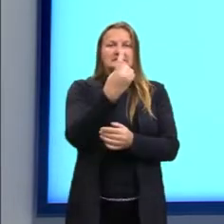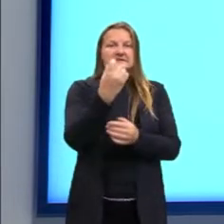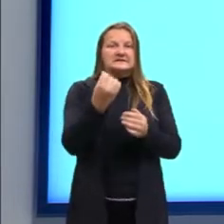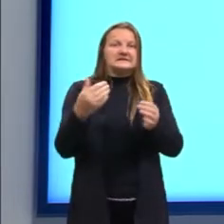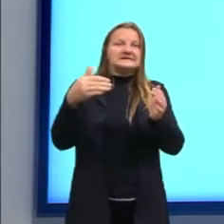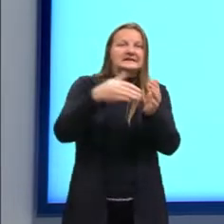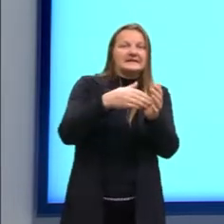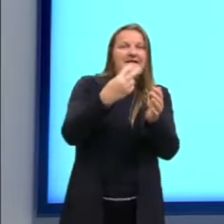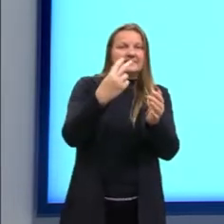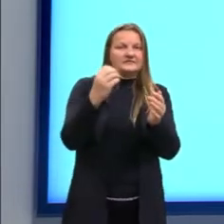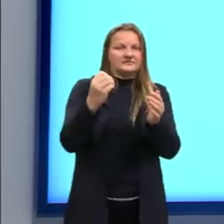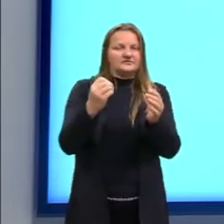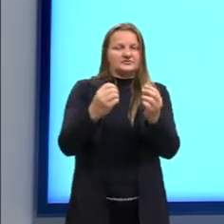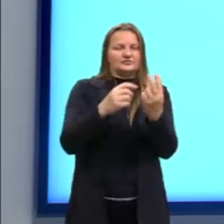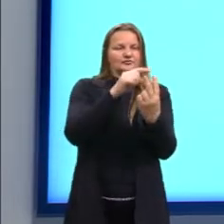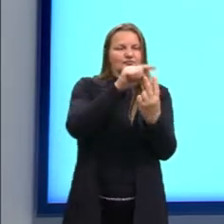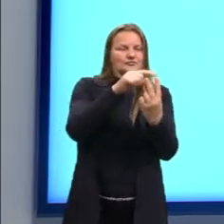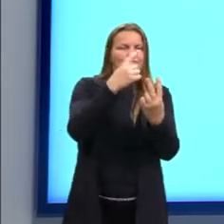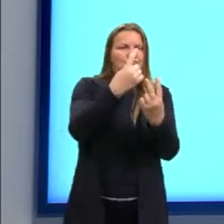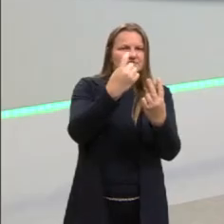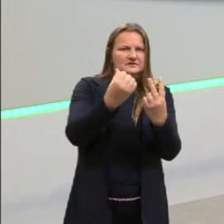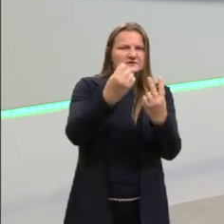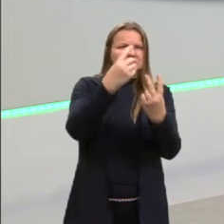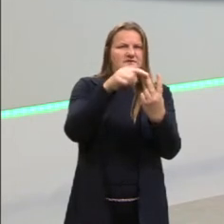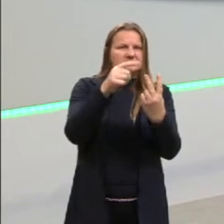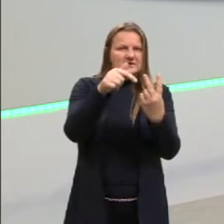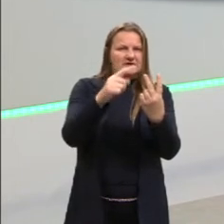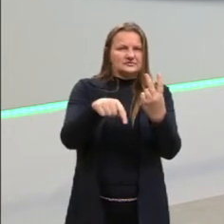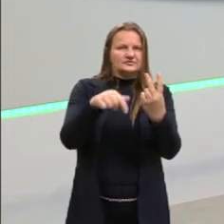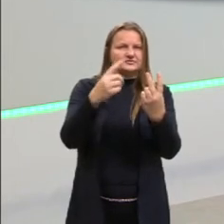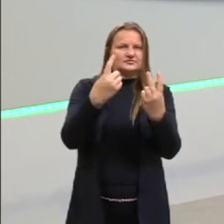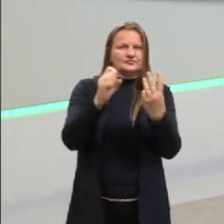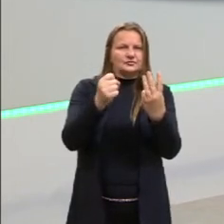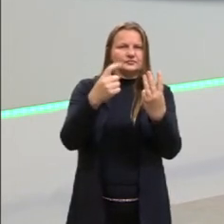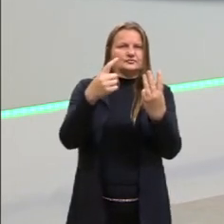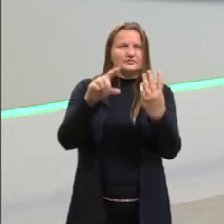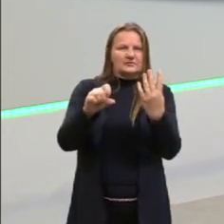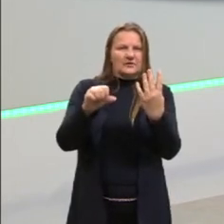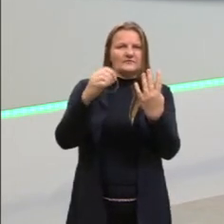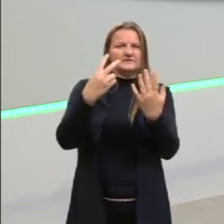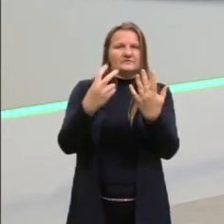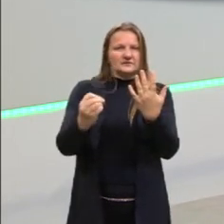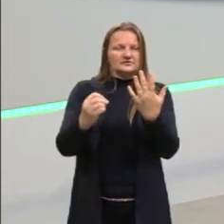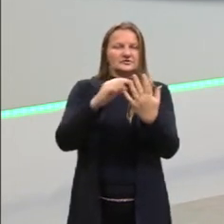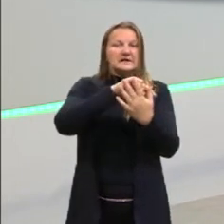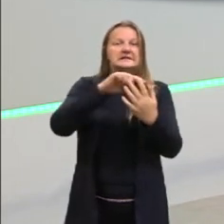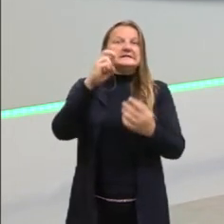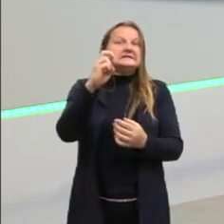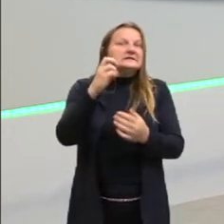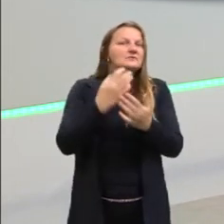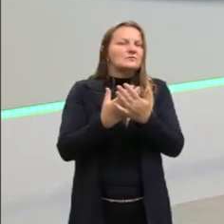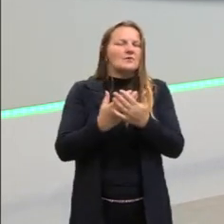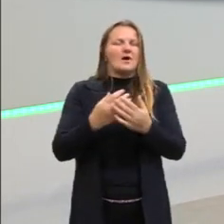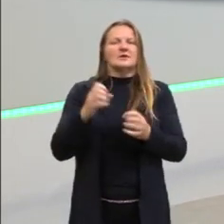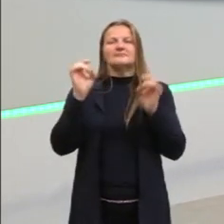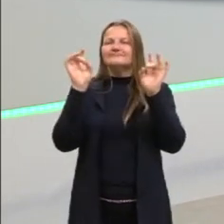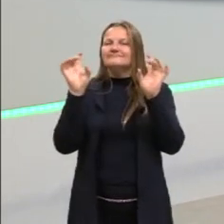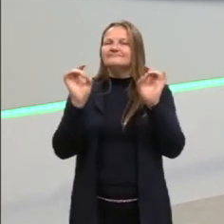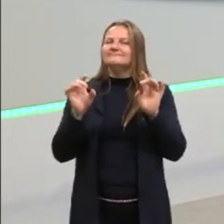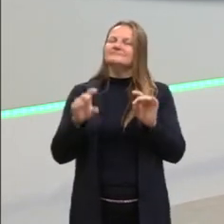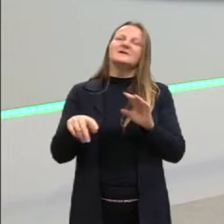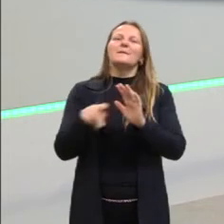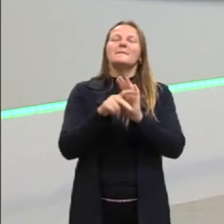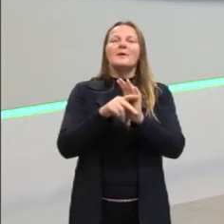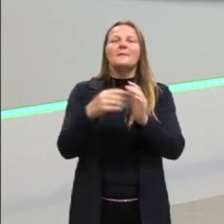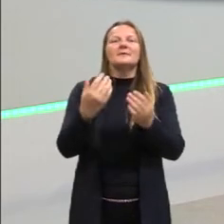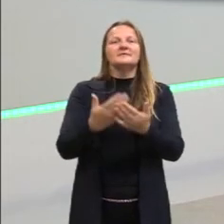não é E20. Então, aula 16, 17, 18, 19 e 20 é aquela aula que eu fiz